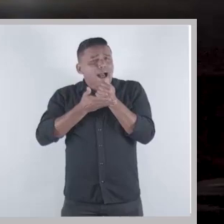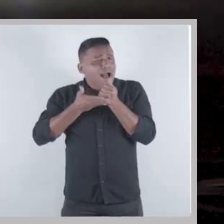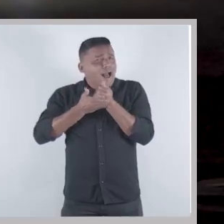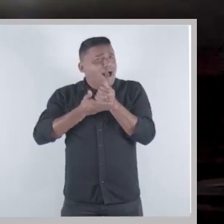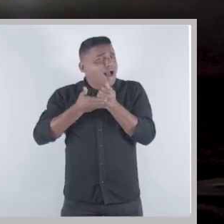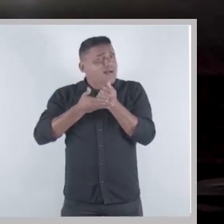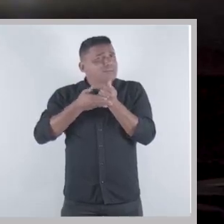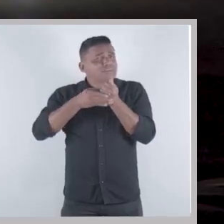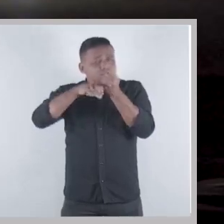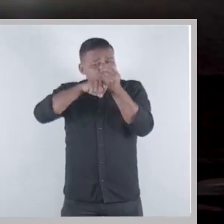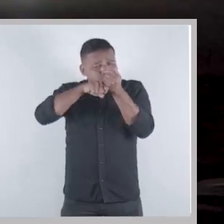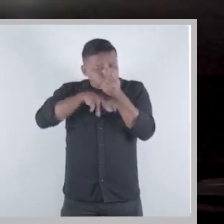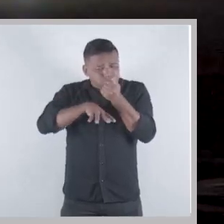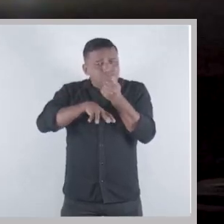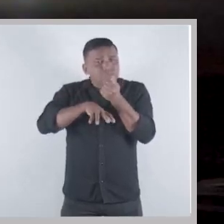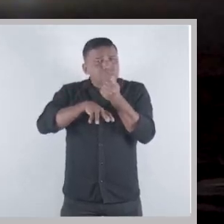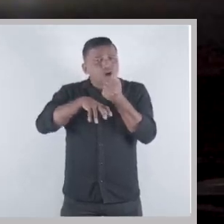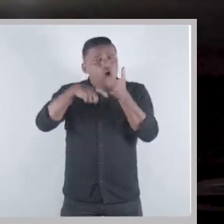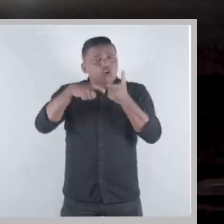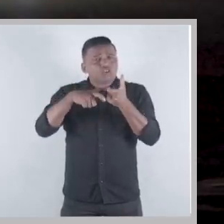meu firmamento.